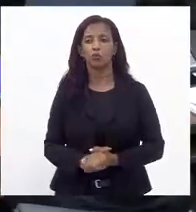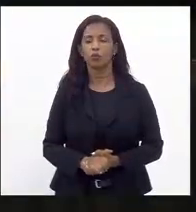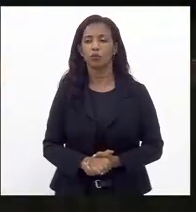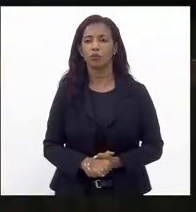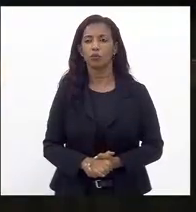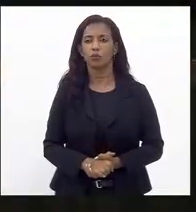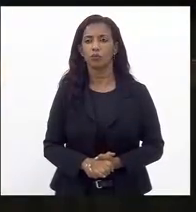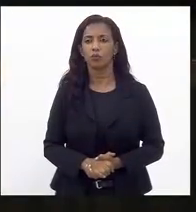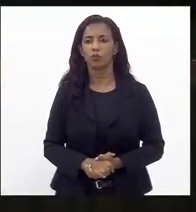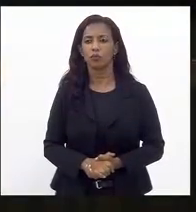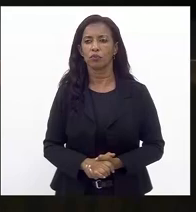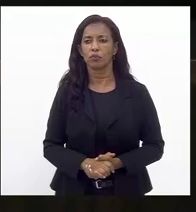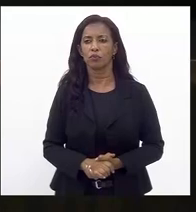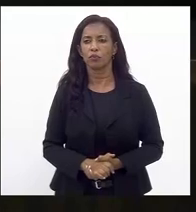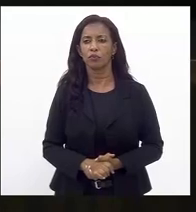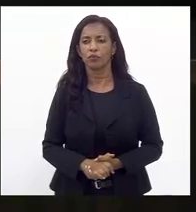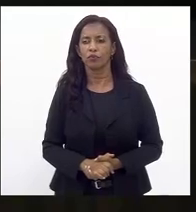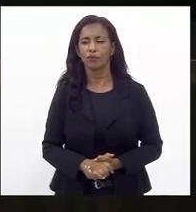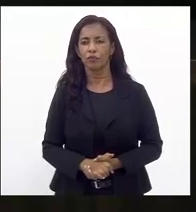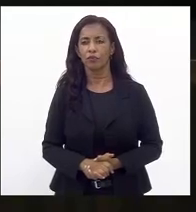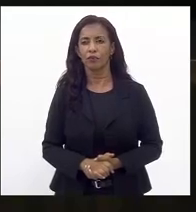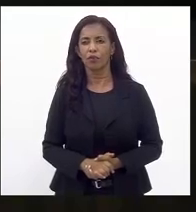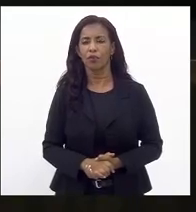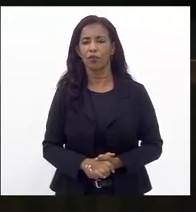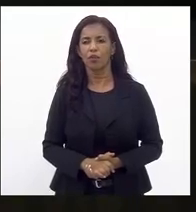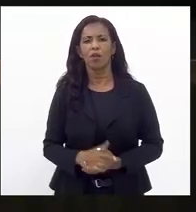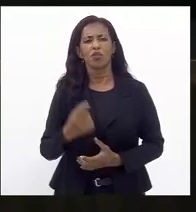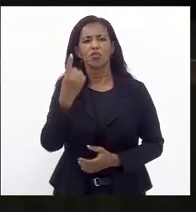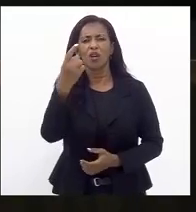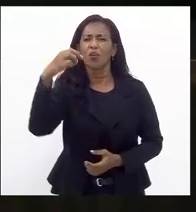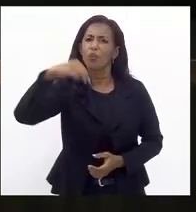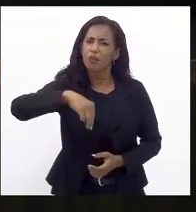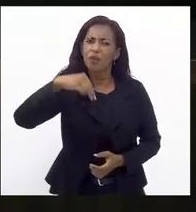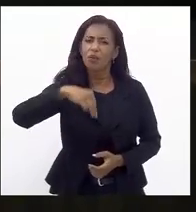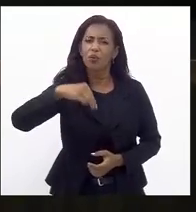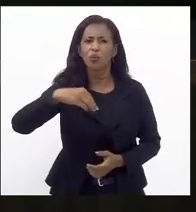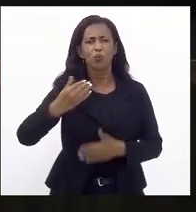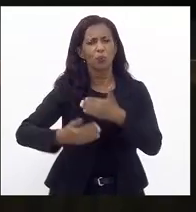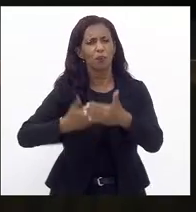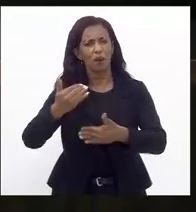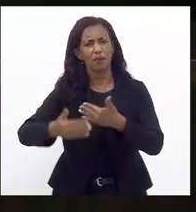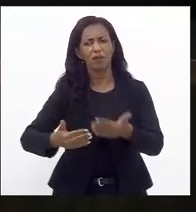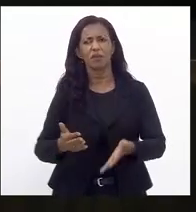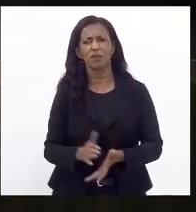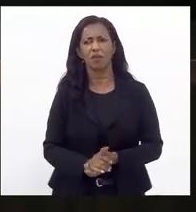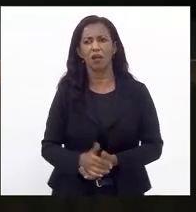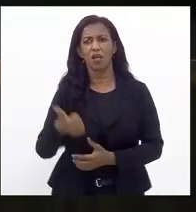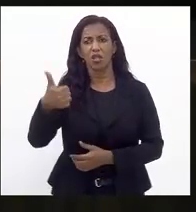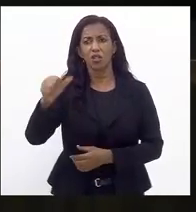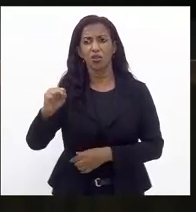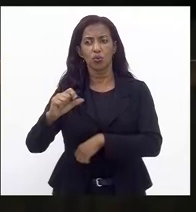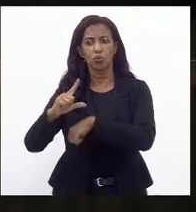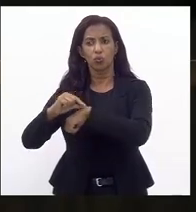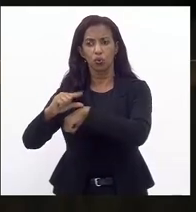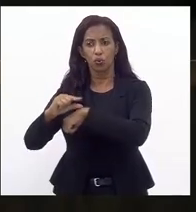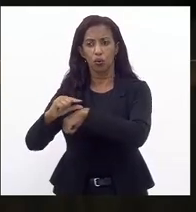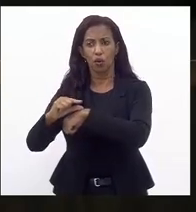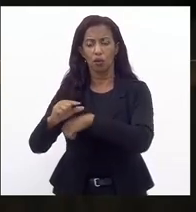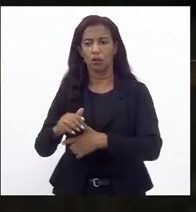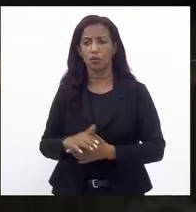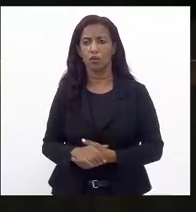Deputado Flávio é um minuto por favor para que a gente possa avançar nas faltas às dezoito horas vai